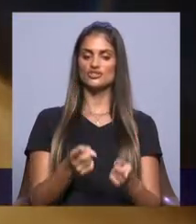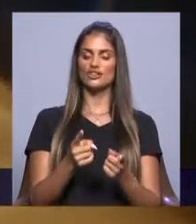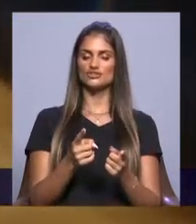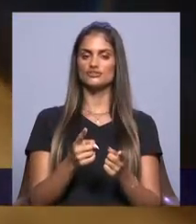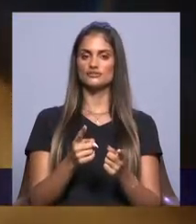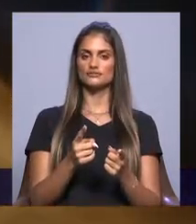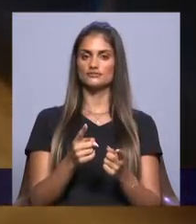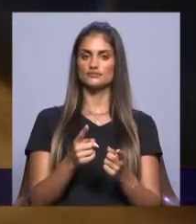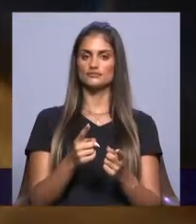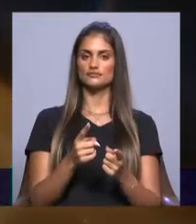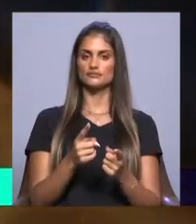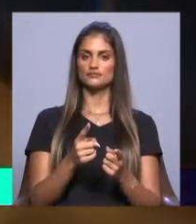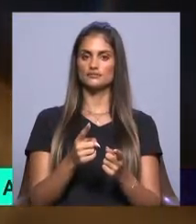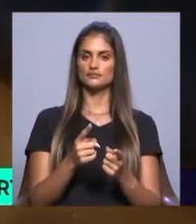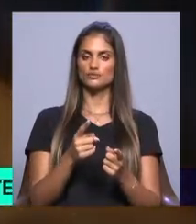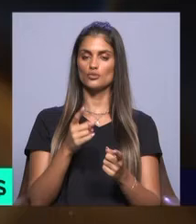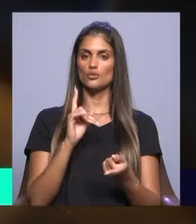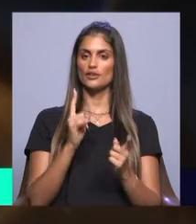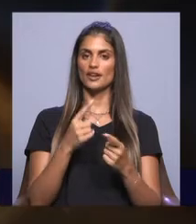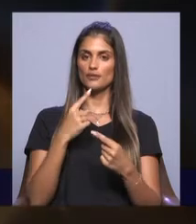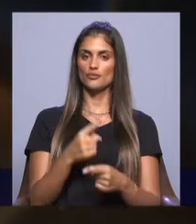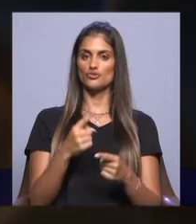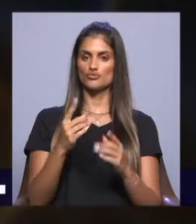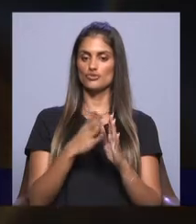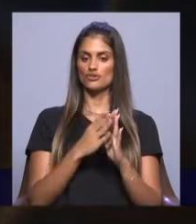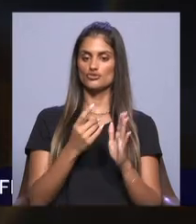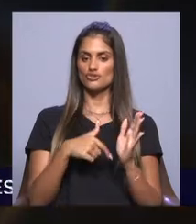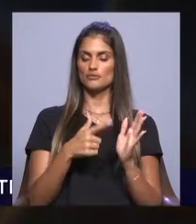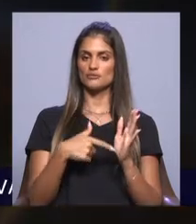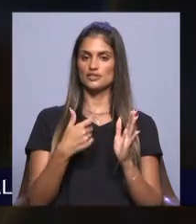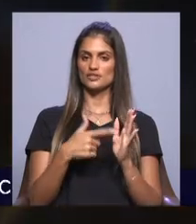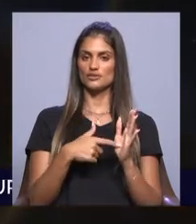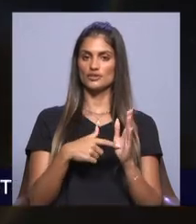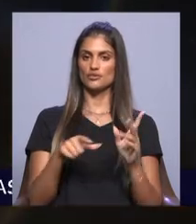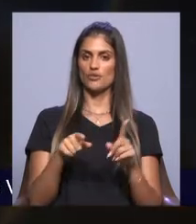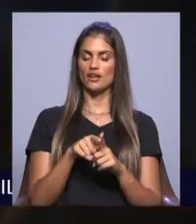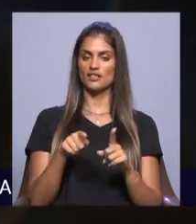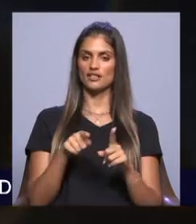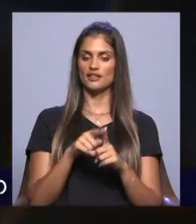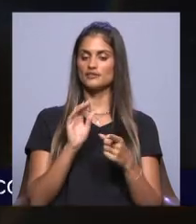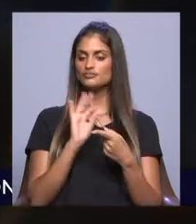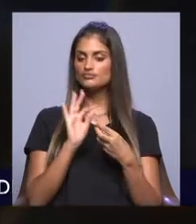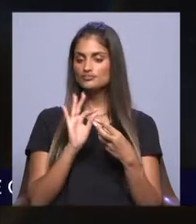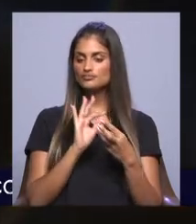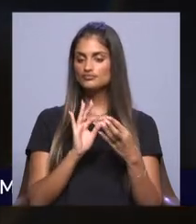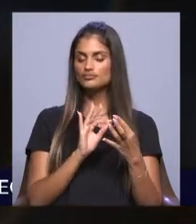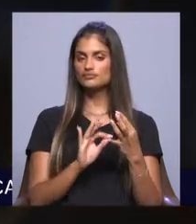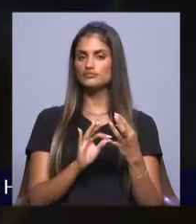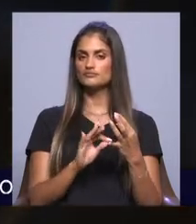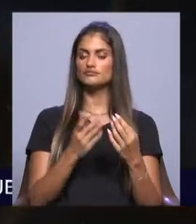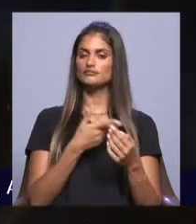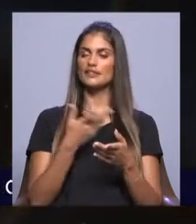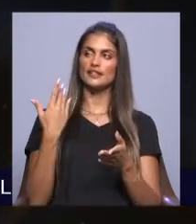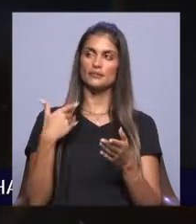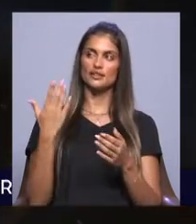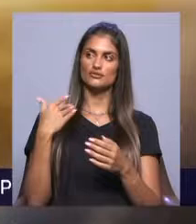muito grandes, o que diziam os primeiros modelos é que nós precisávamos de ter aqui um conjunto de características do universo primordial